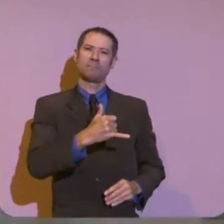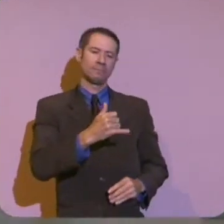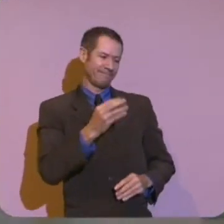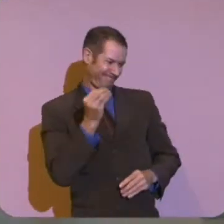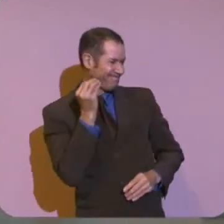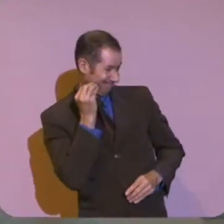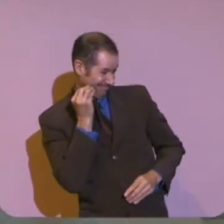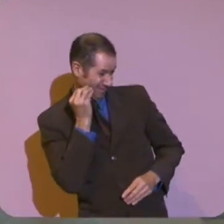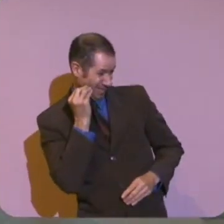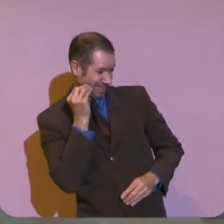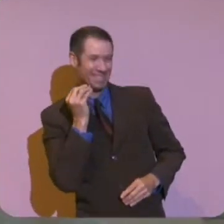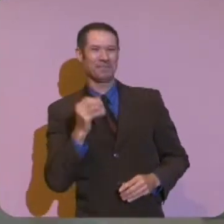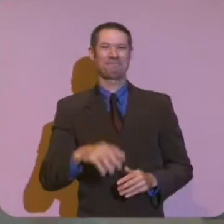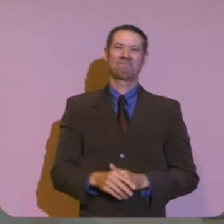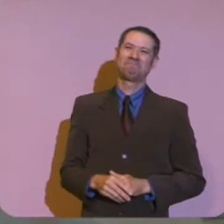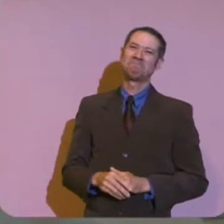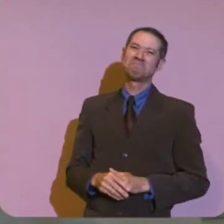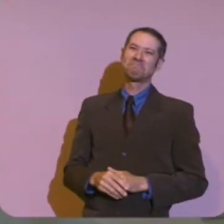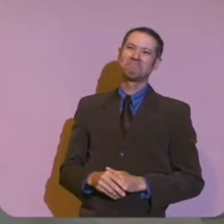experimenta.